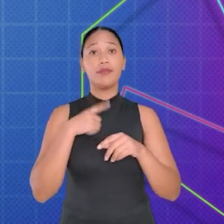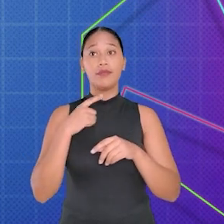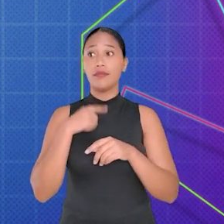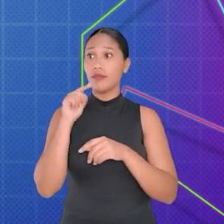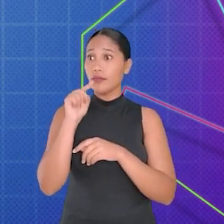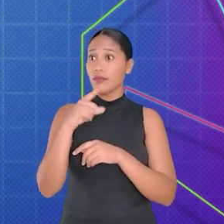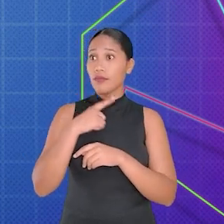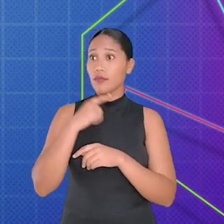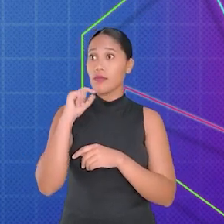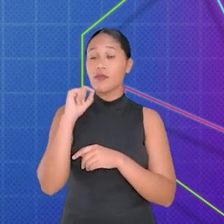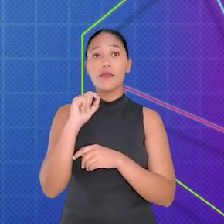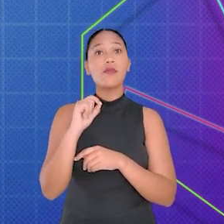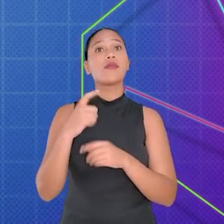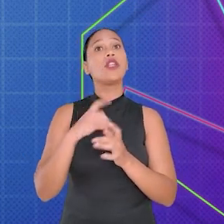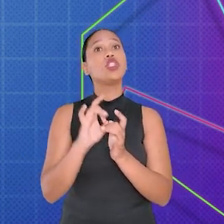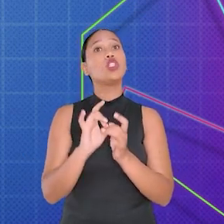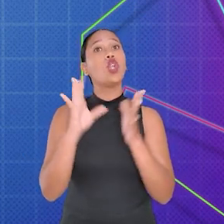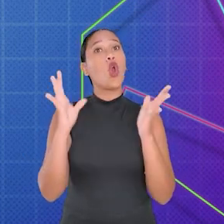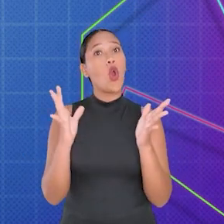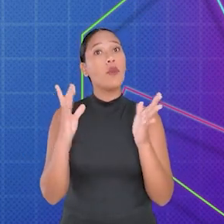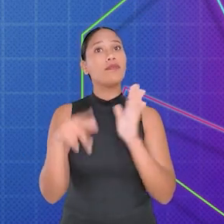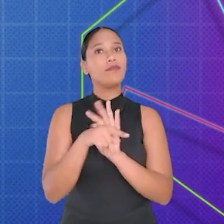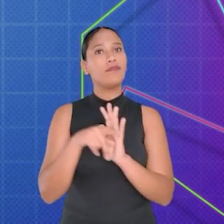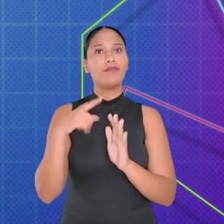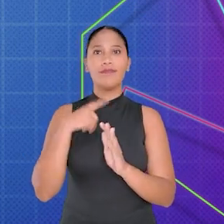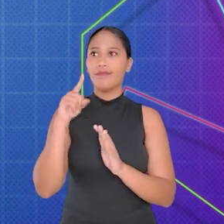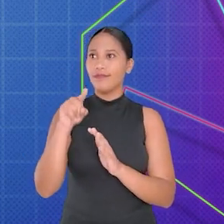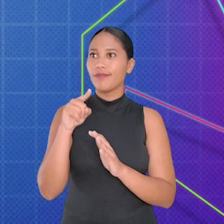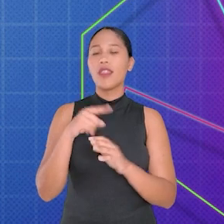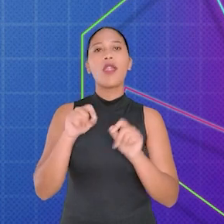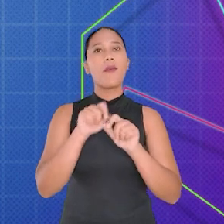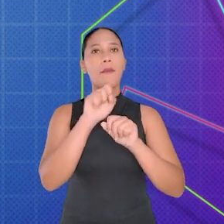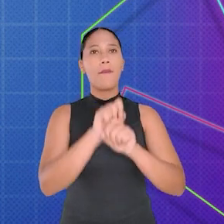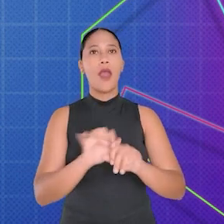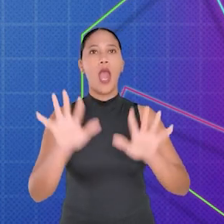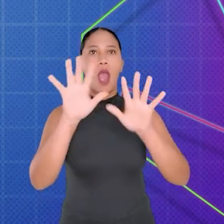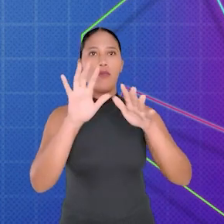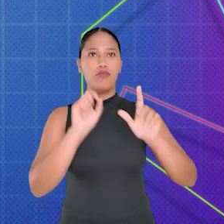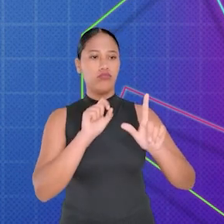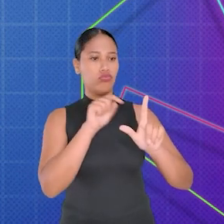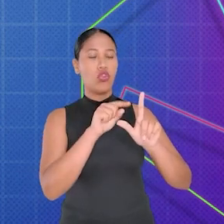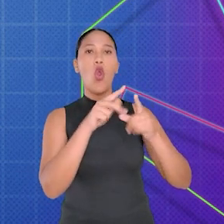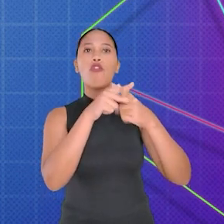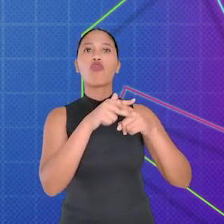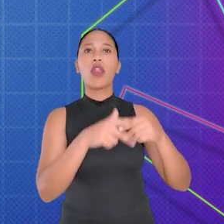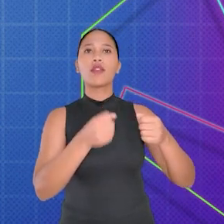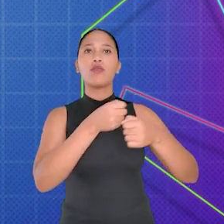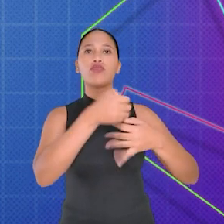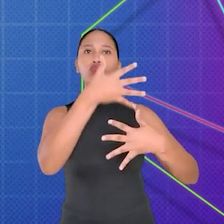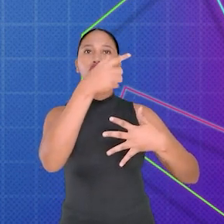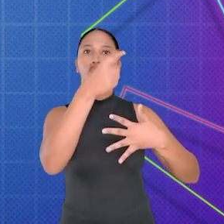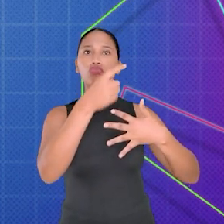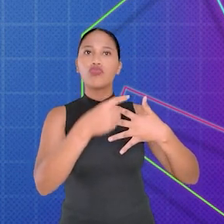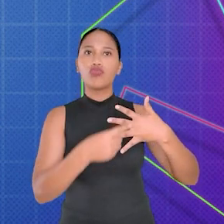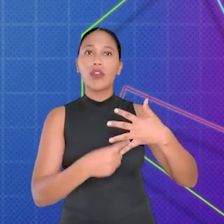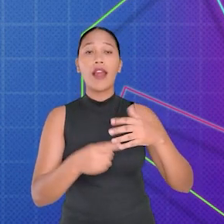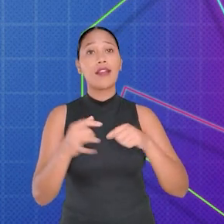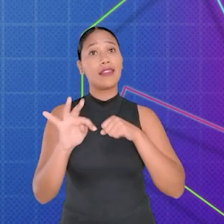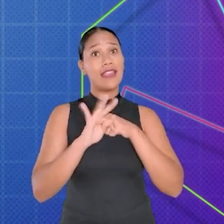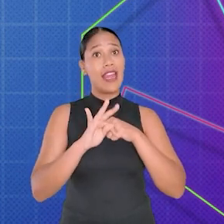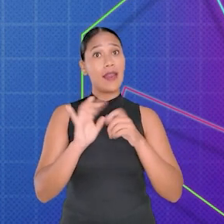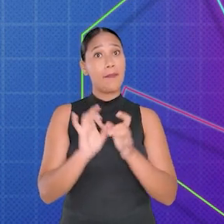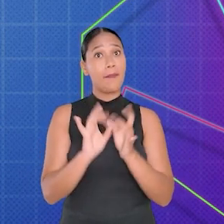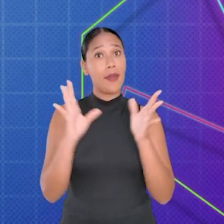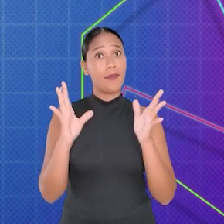de escultura estão disponíveis na barra de ferramentas e no painel de configurações. A escultura 3D no Blender é uma técnica que permite a modelagem